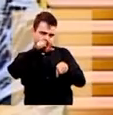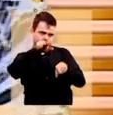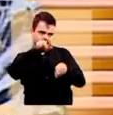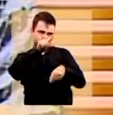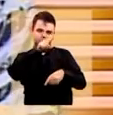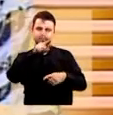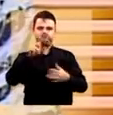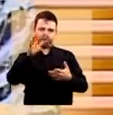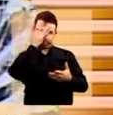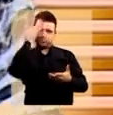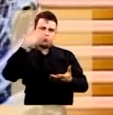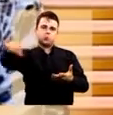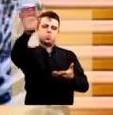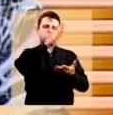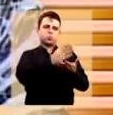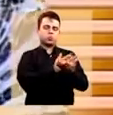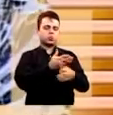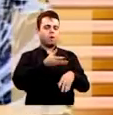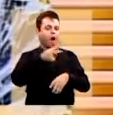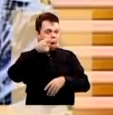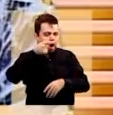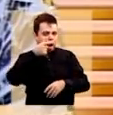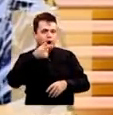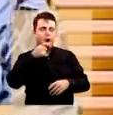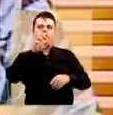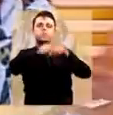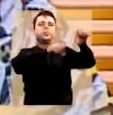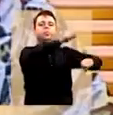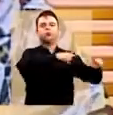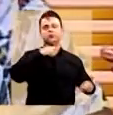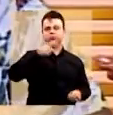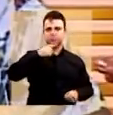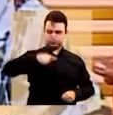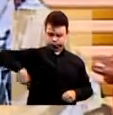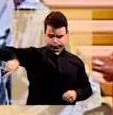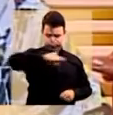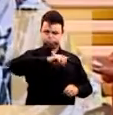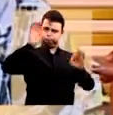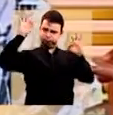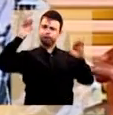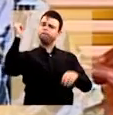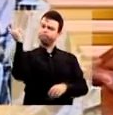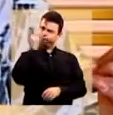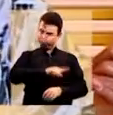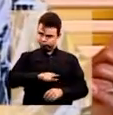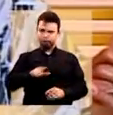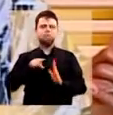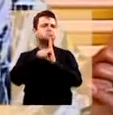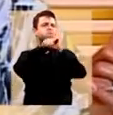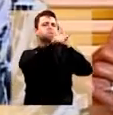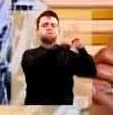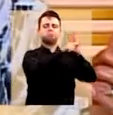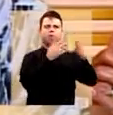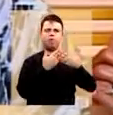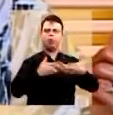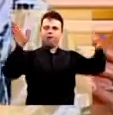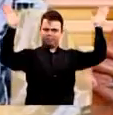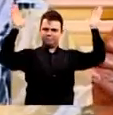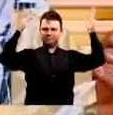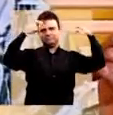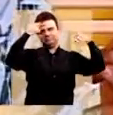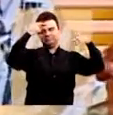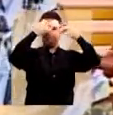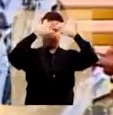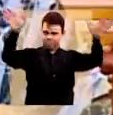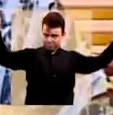né, porque eles não têm esse acesso que nós temos. Nós somos exceção de regra. Privilegiados. Entendeu?